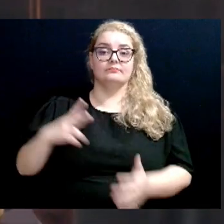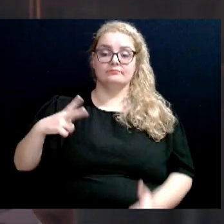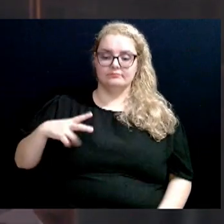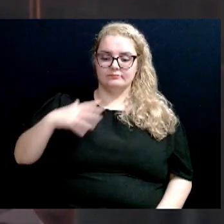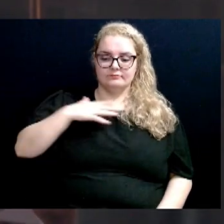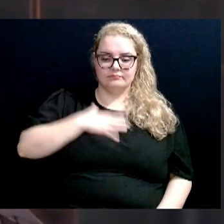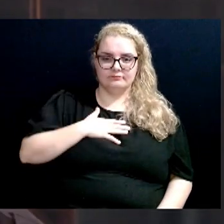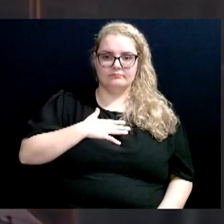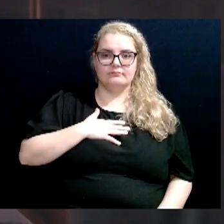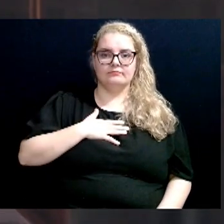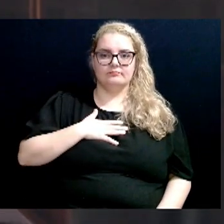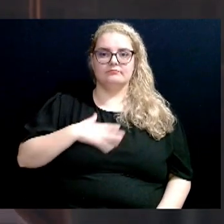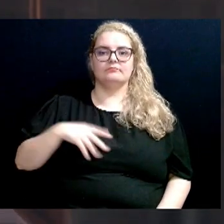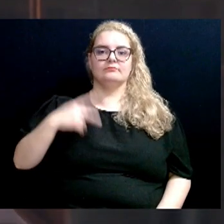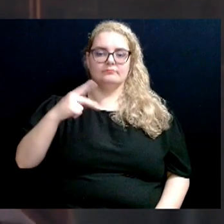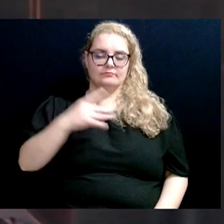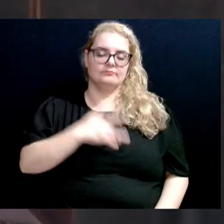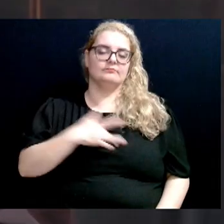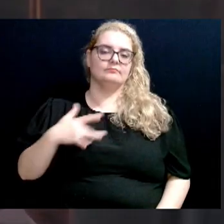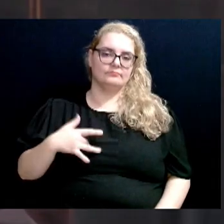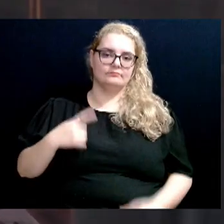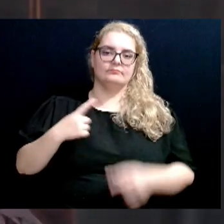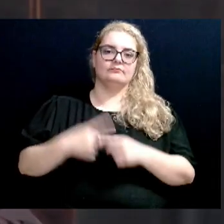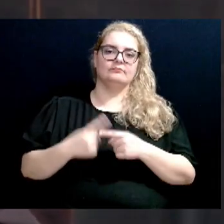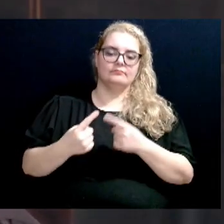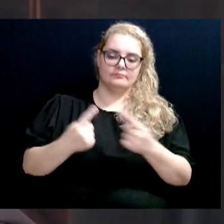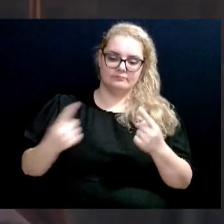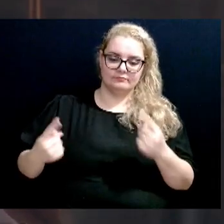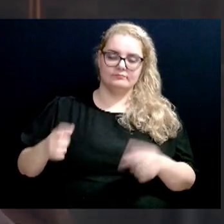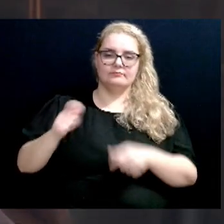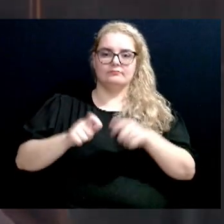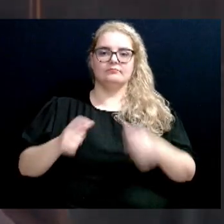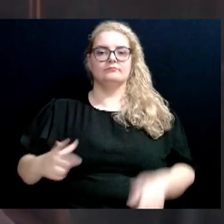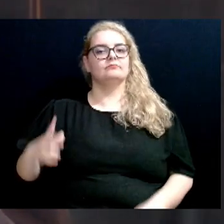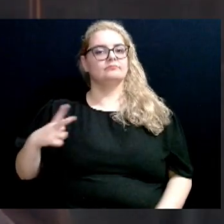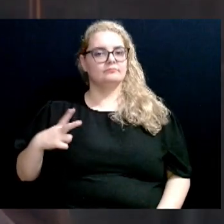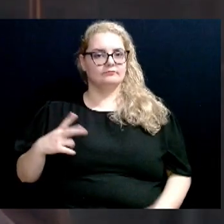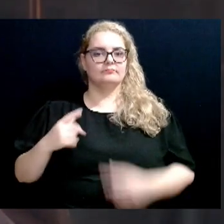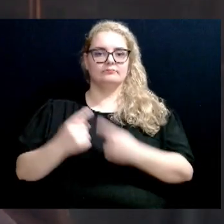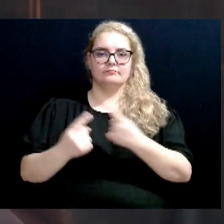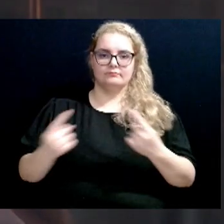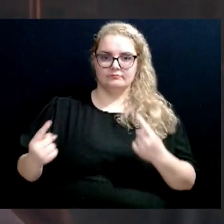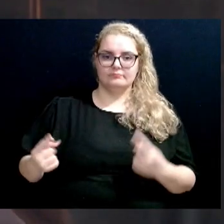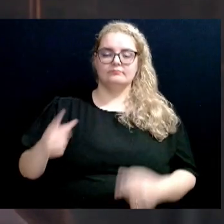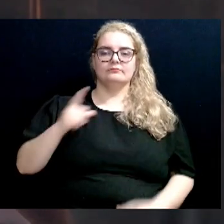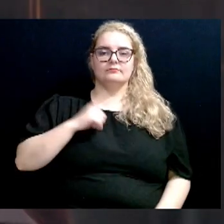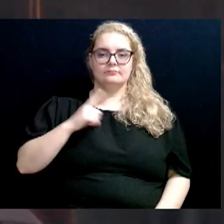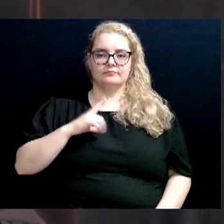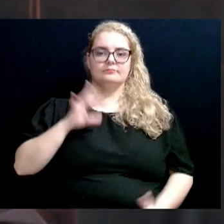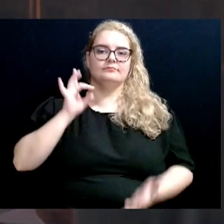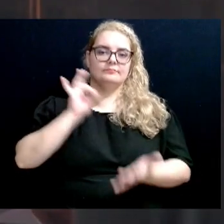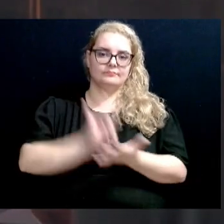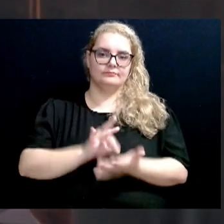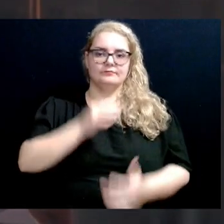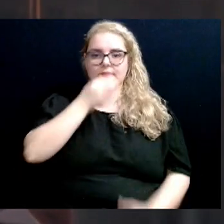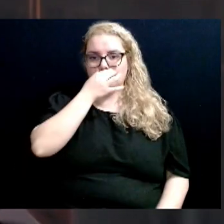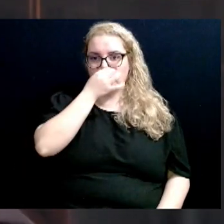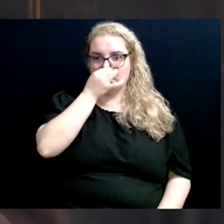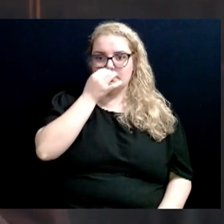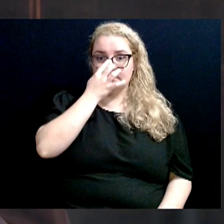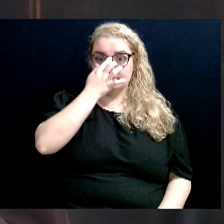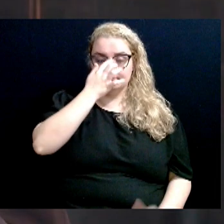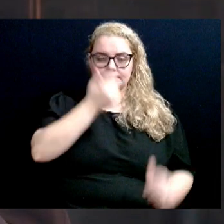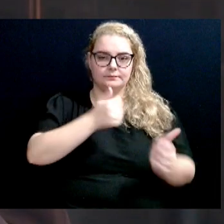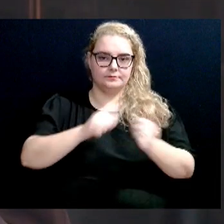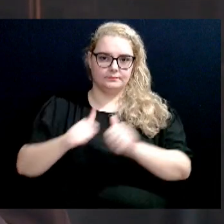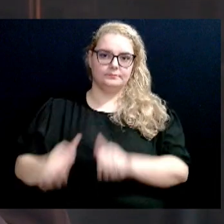sua saúde, porque cada pessoa é individual e cada pessoa vai ter realmente uma avaliação, né,